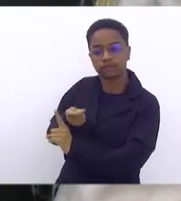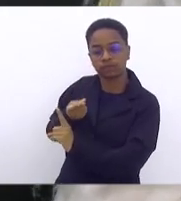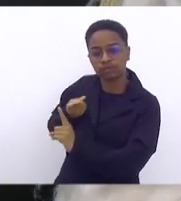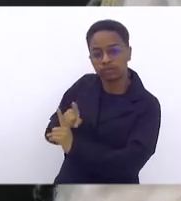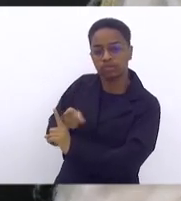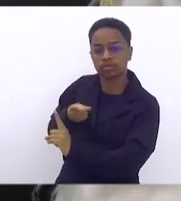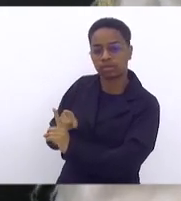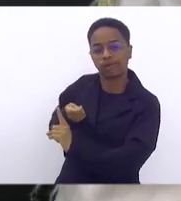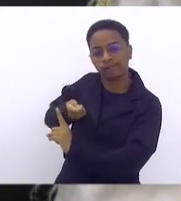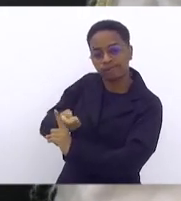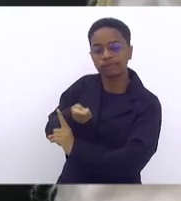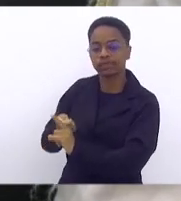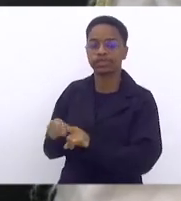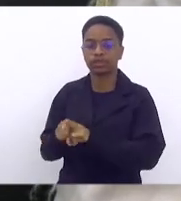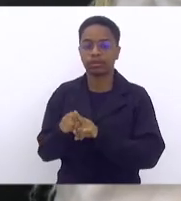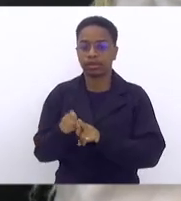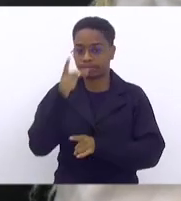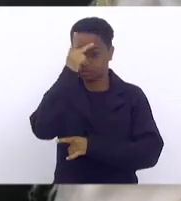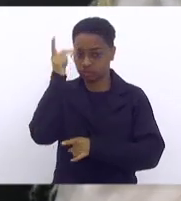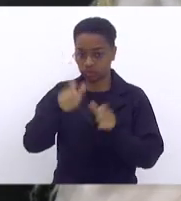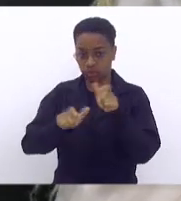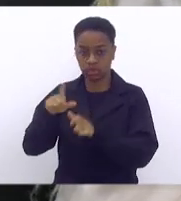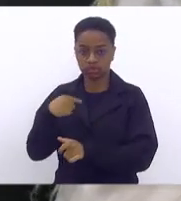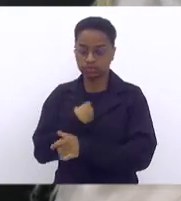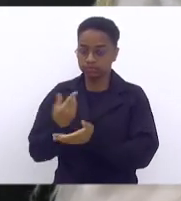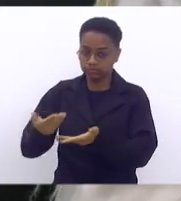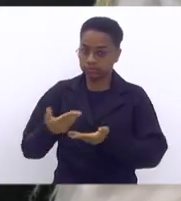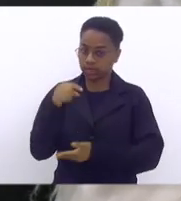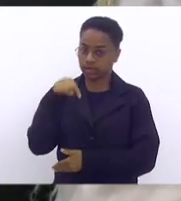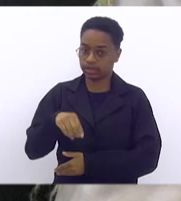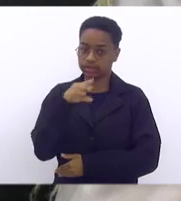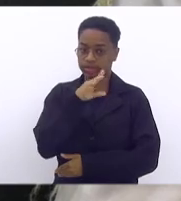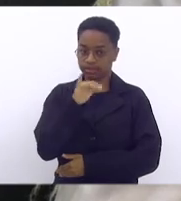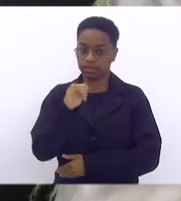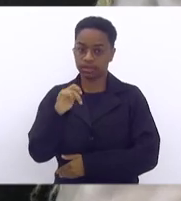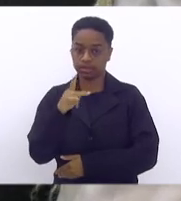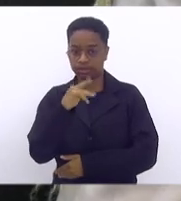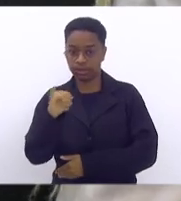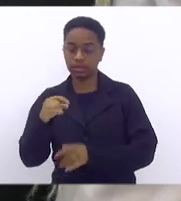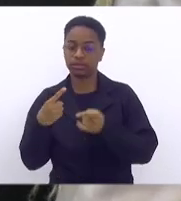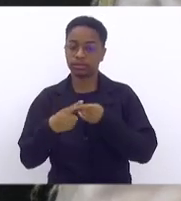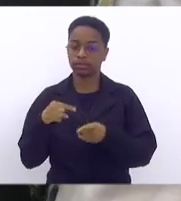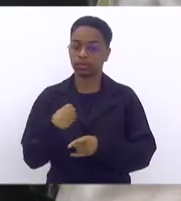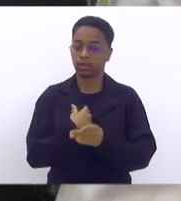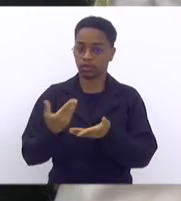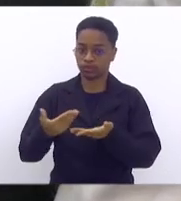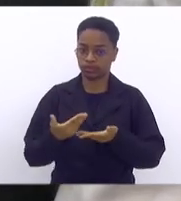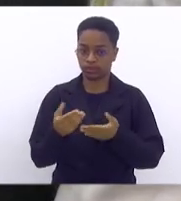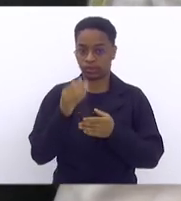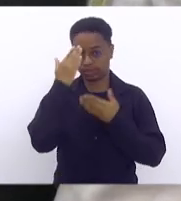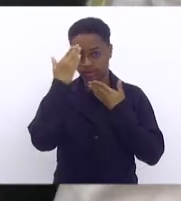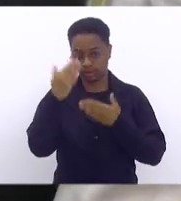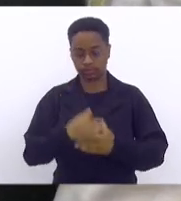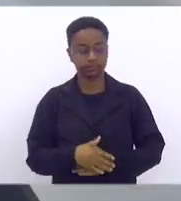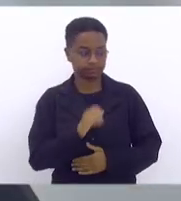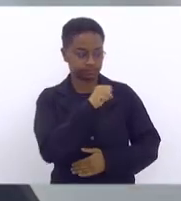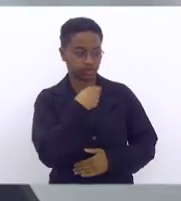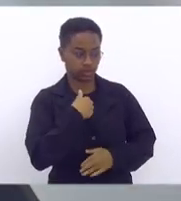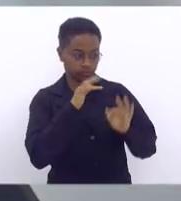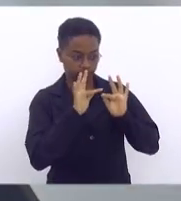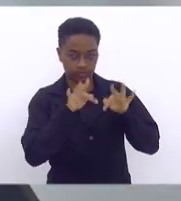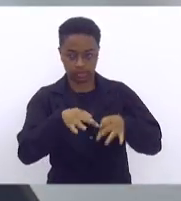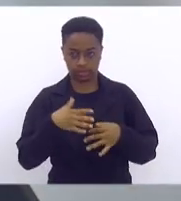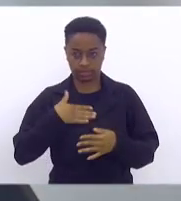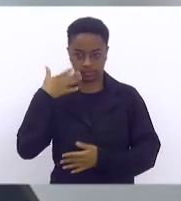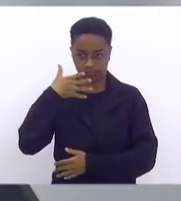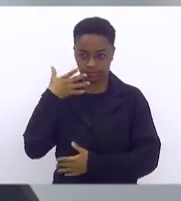de subjugar também os nossos convidados nessa CPI, que foram aprovados por todos nós aqui. Sim. Deixa eu só terminar minha fala. Vamos